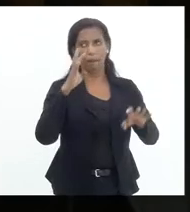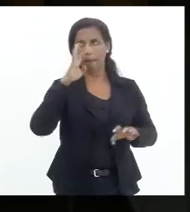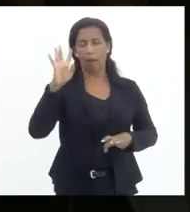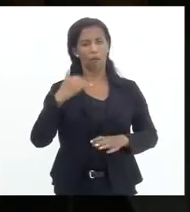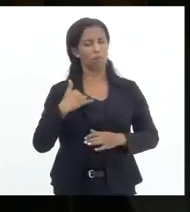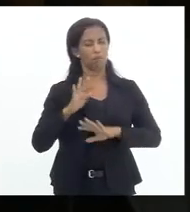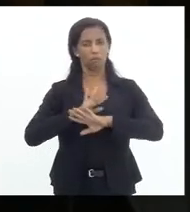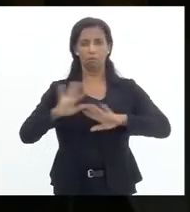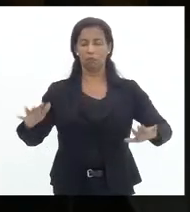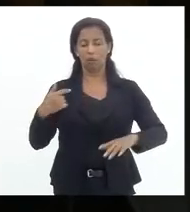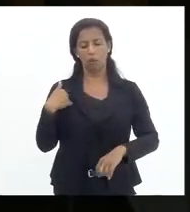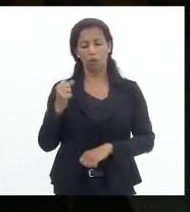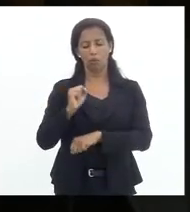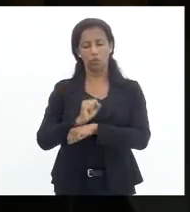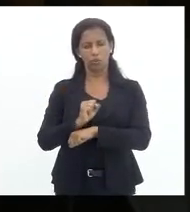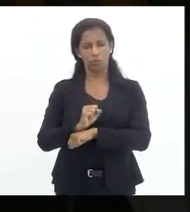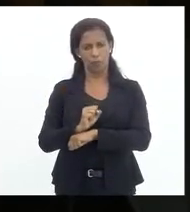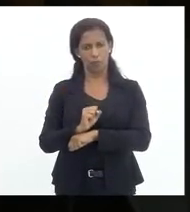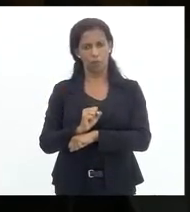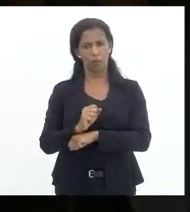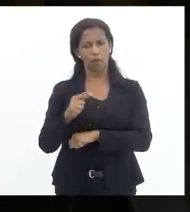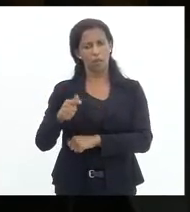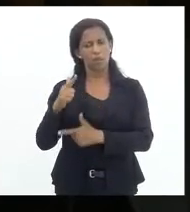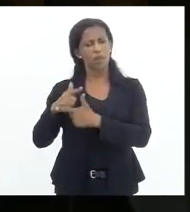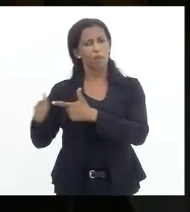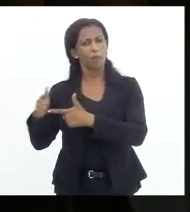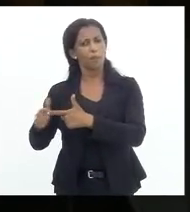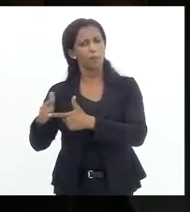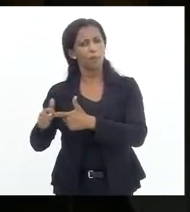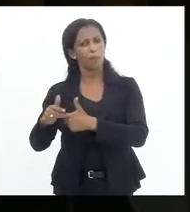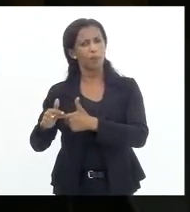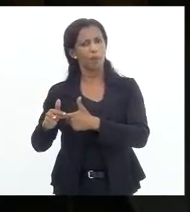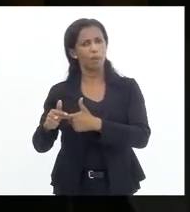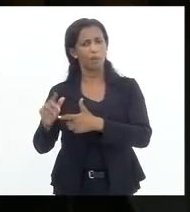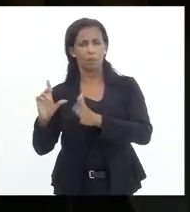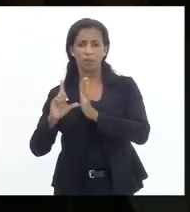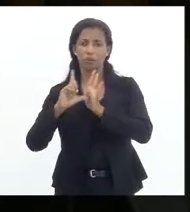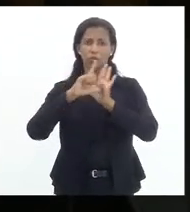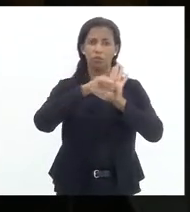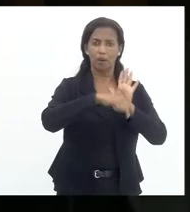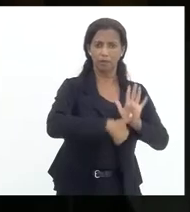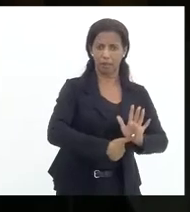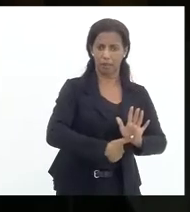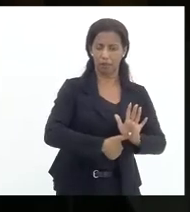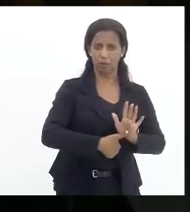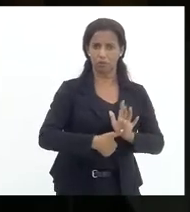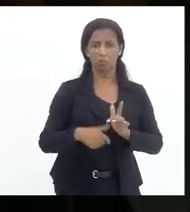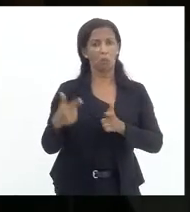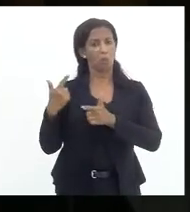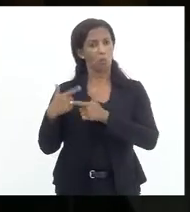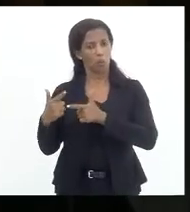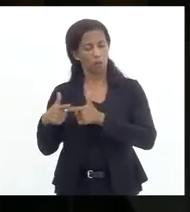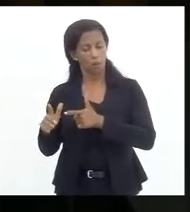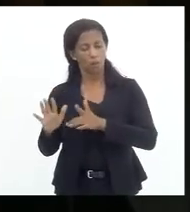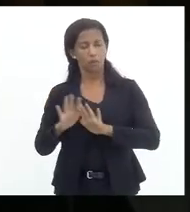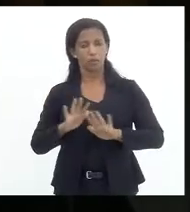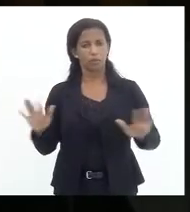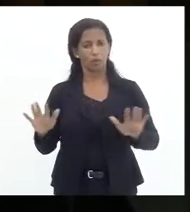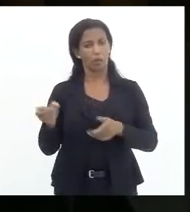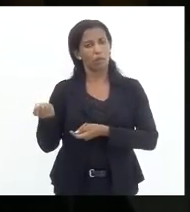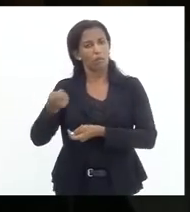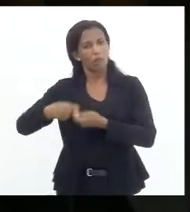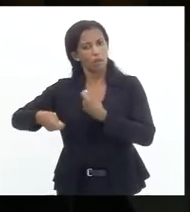Espero que este Episódio não passa apenas de um atraso burocrático não passa apenas de encerramento